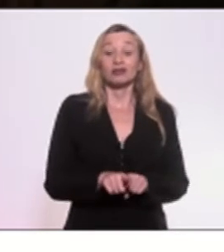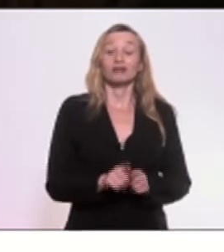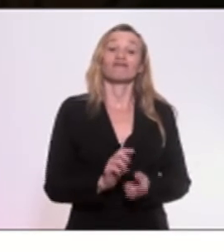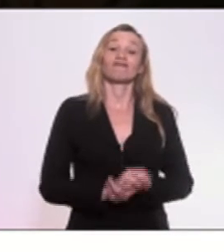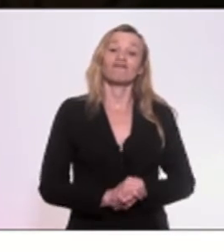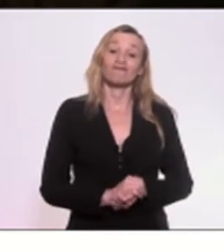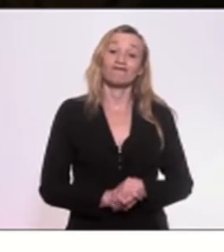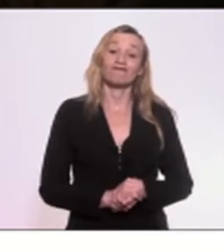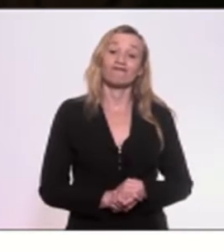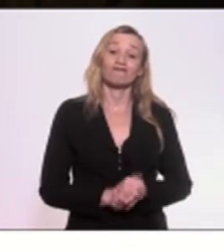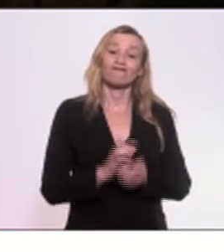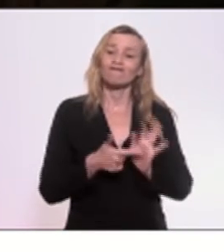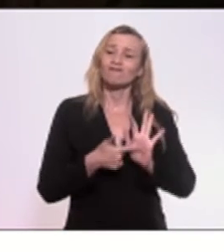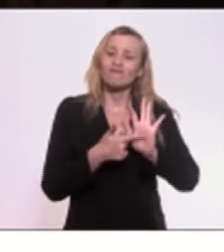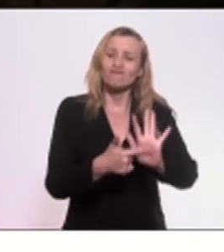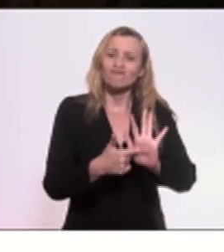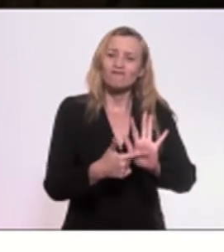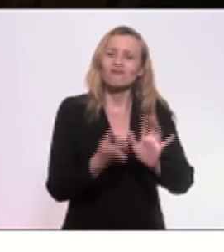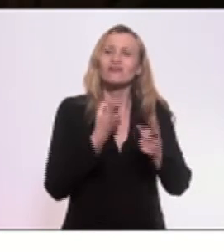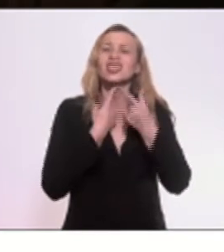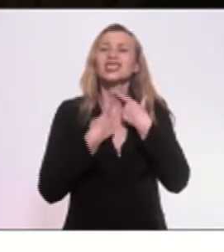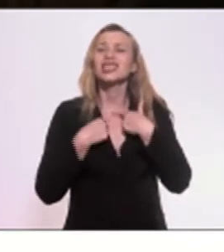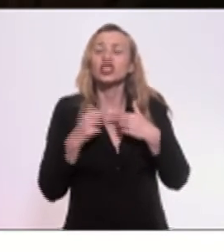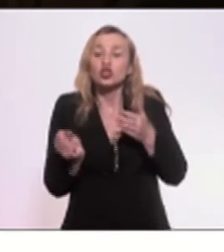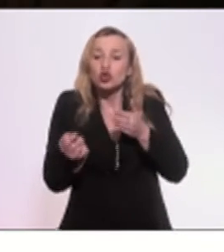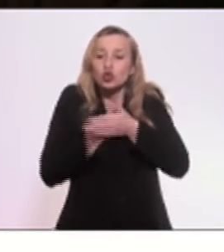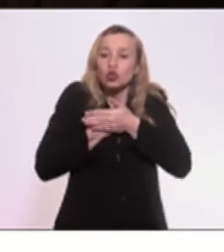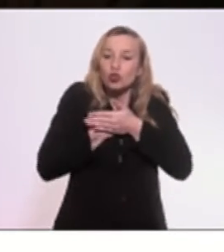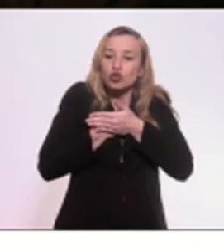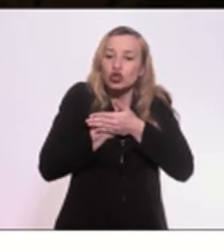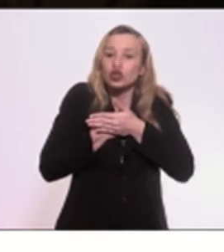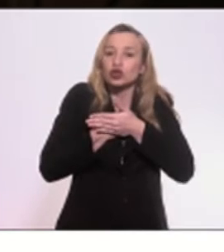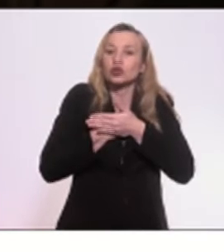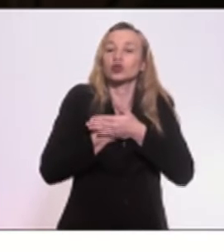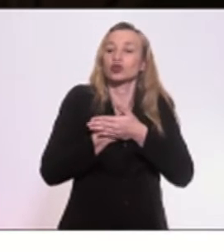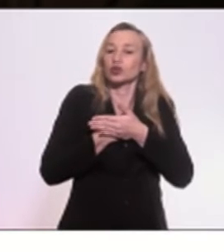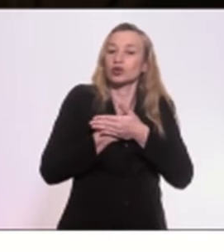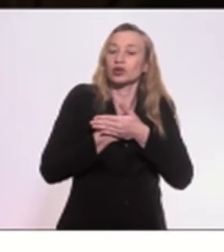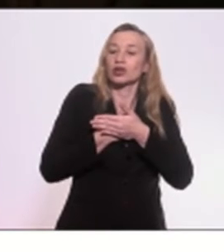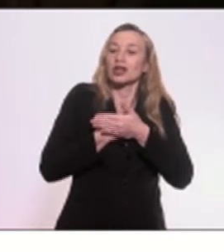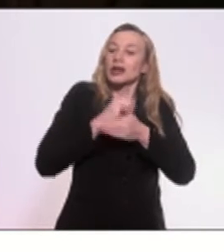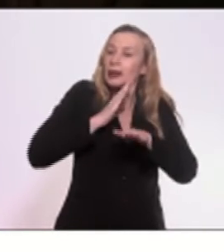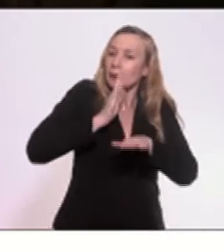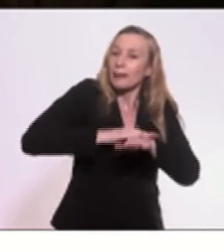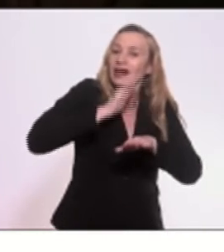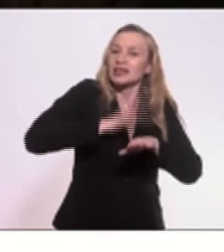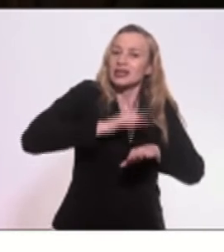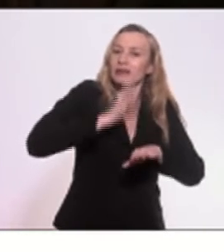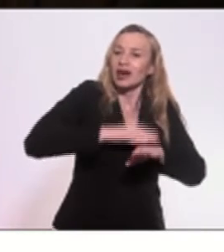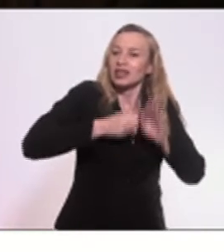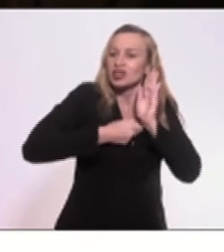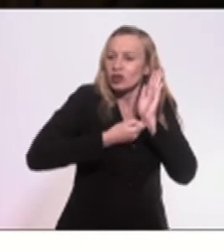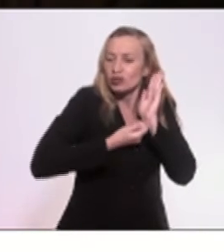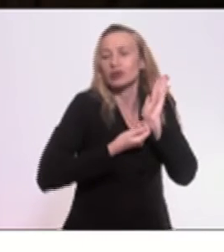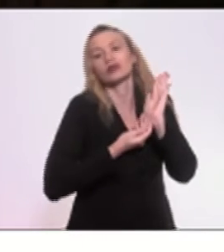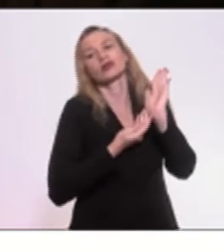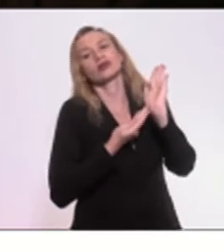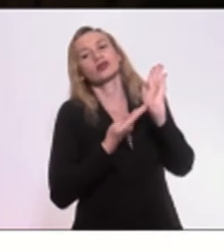revelando desejos ocultos que passam cada vez mais a